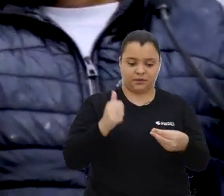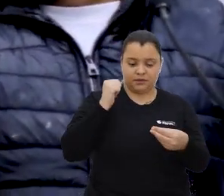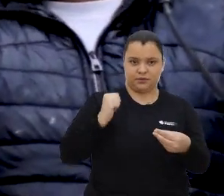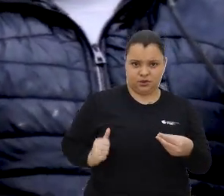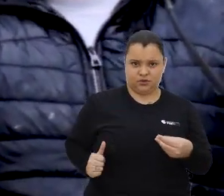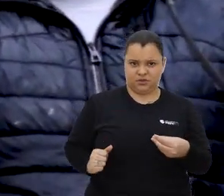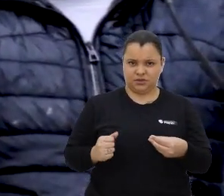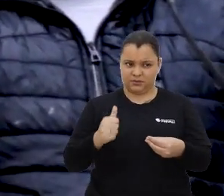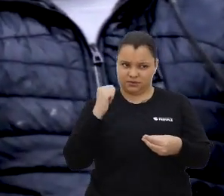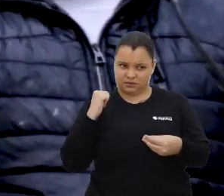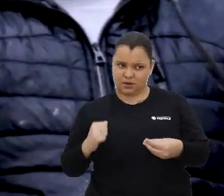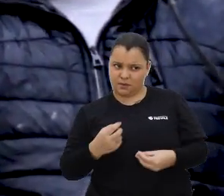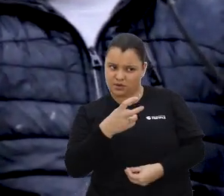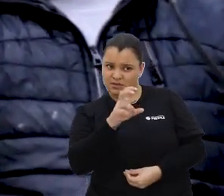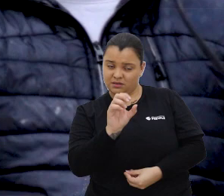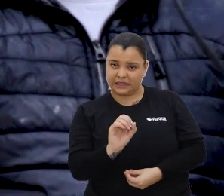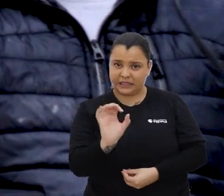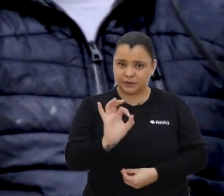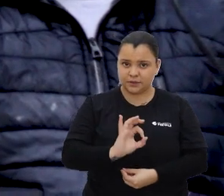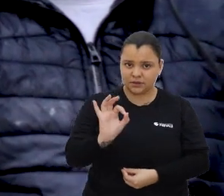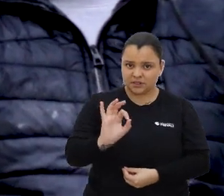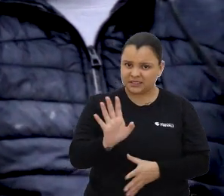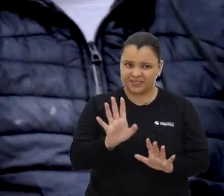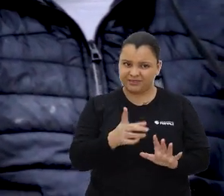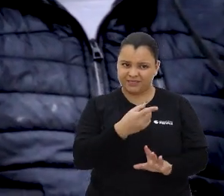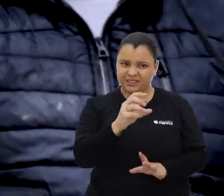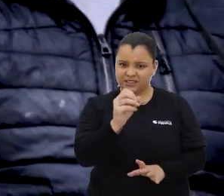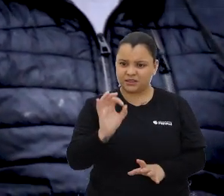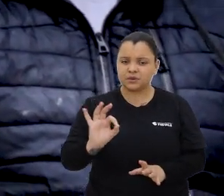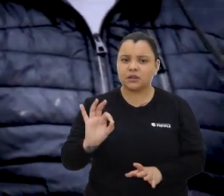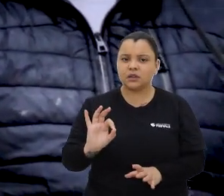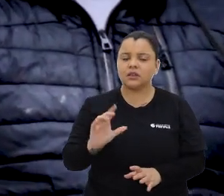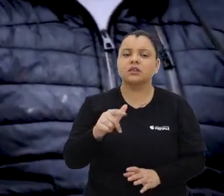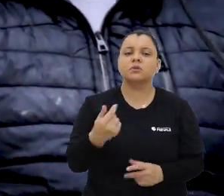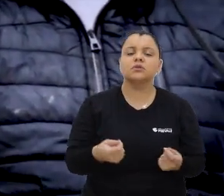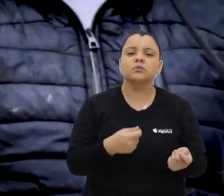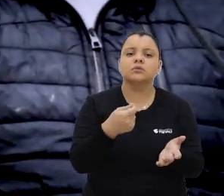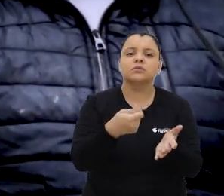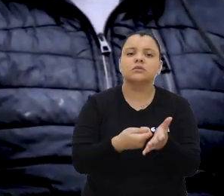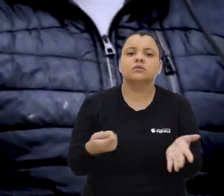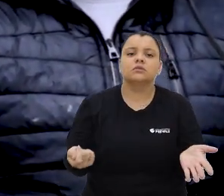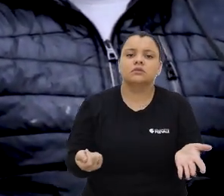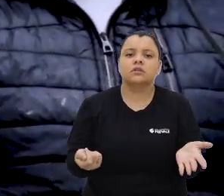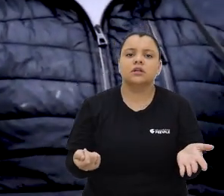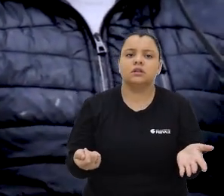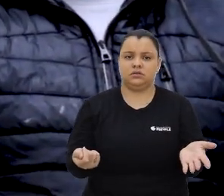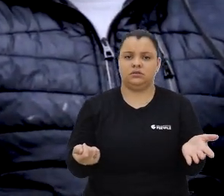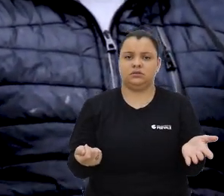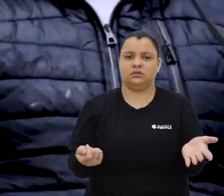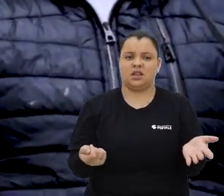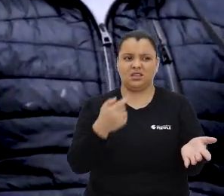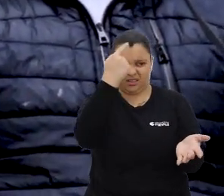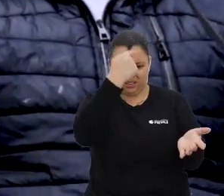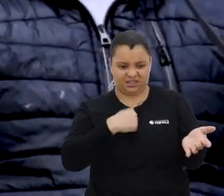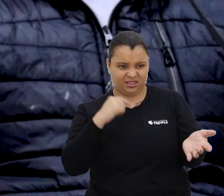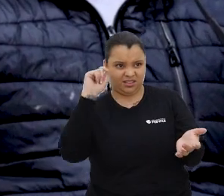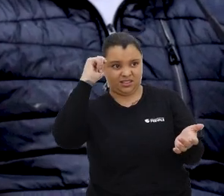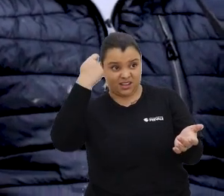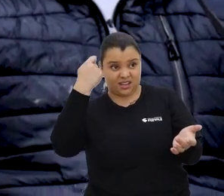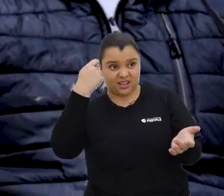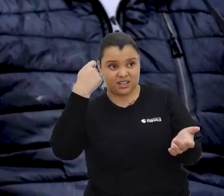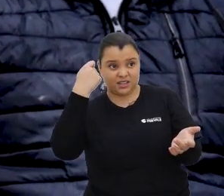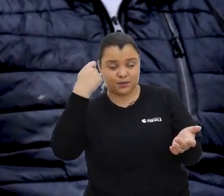tu vai receber uma bolsa 50%, não vai ser 100%, e depois como é que tu vai justificar pro governo que tu realmente é uma pessoa negra e